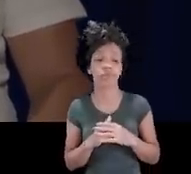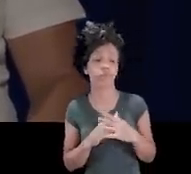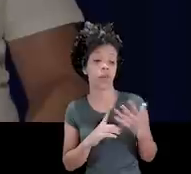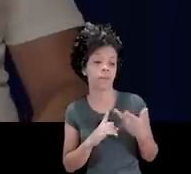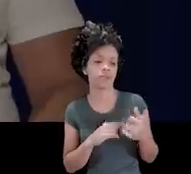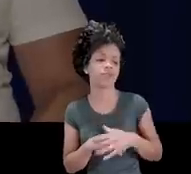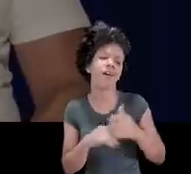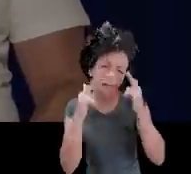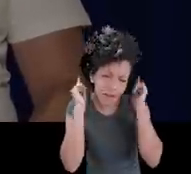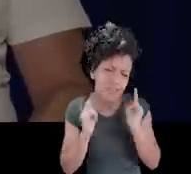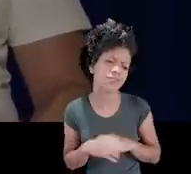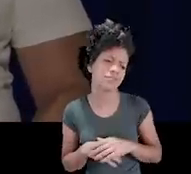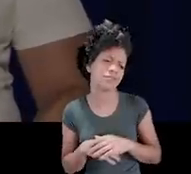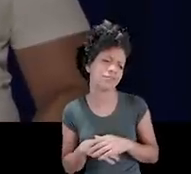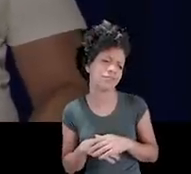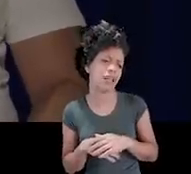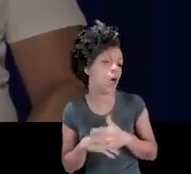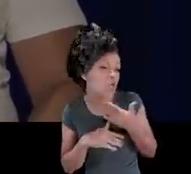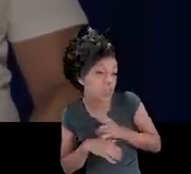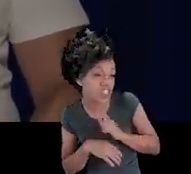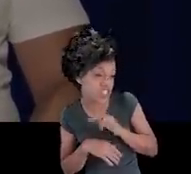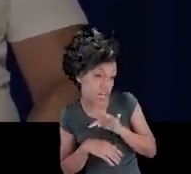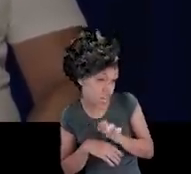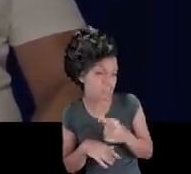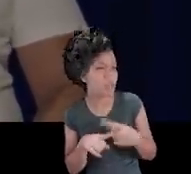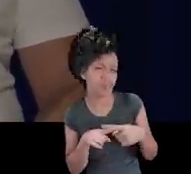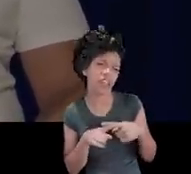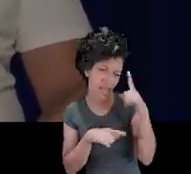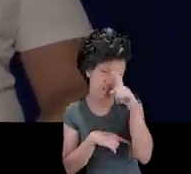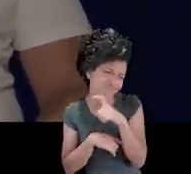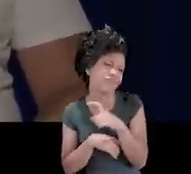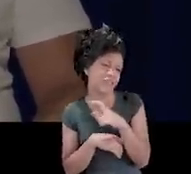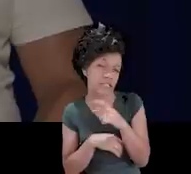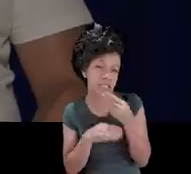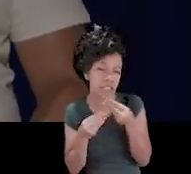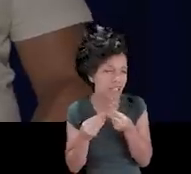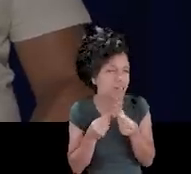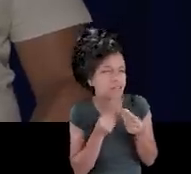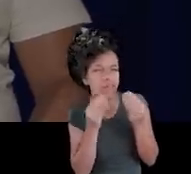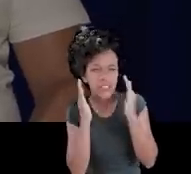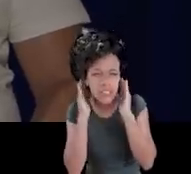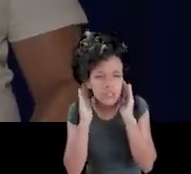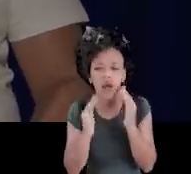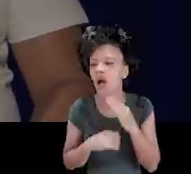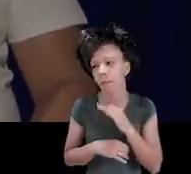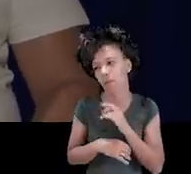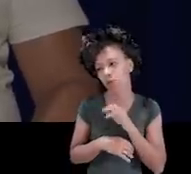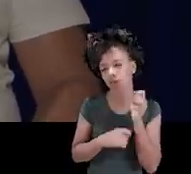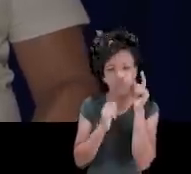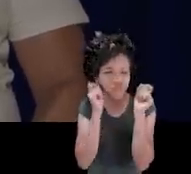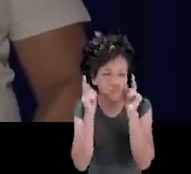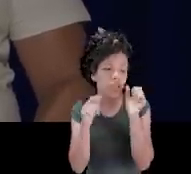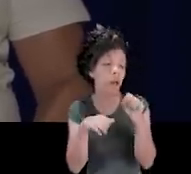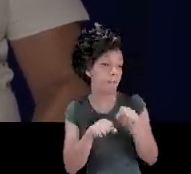Eu falava, meu, raspa, cara. Passa a máquina zero, não quer passar gilete? Porque a gilete é agressiva mesmo, cara. A pele fica sensível. Começa das brotuejas lá. Mas pode